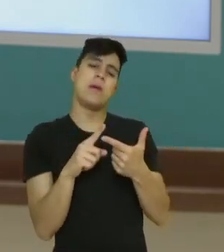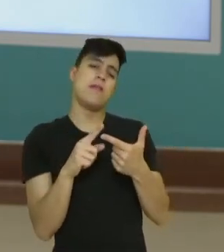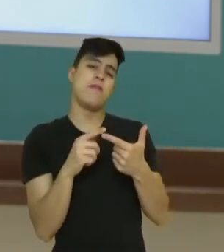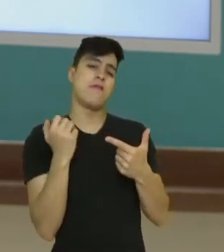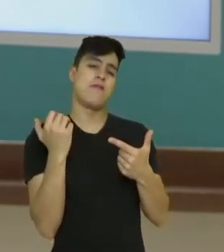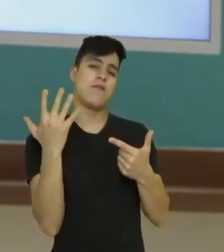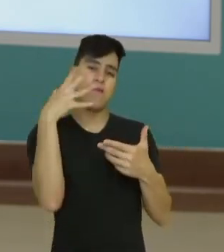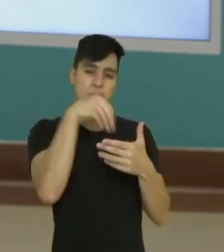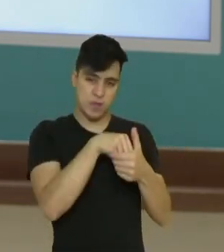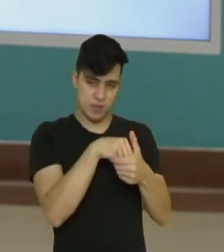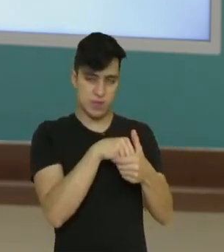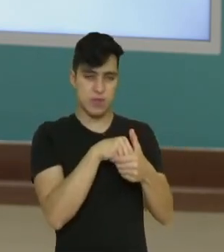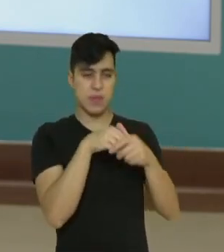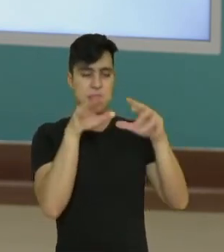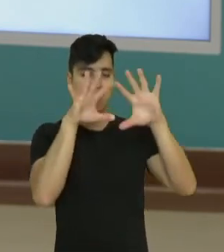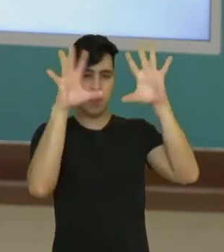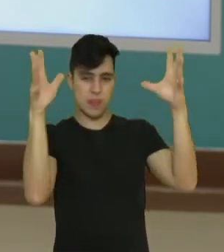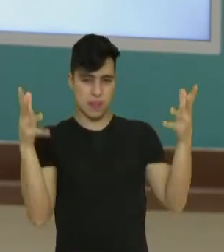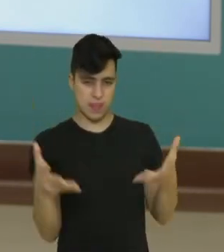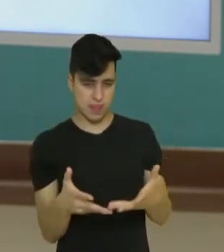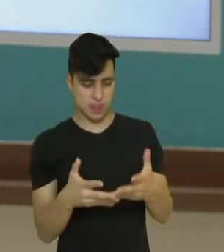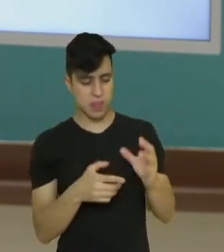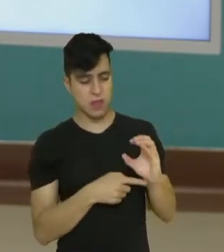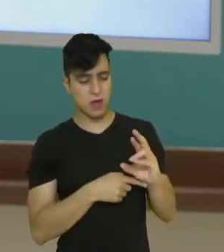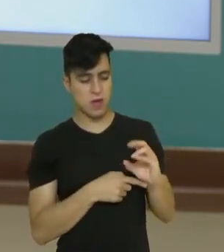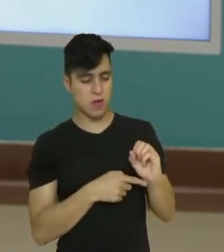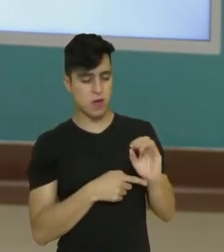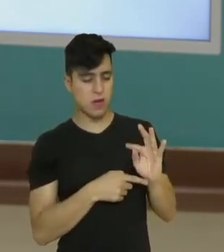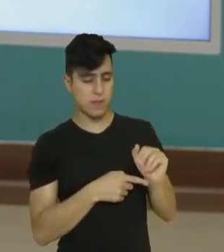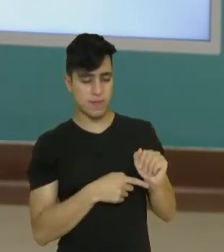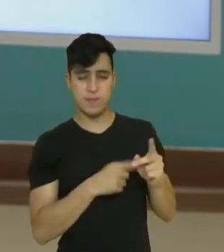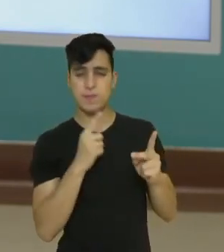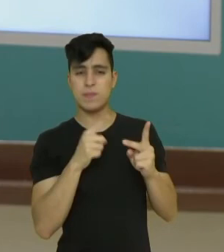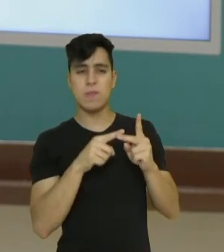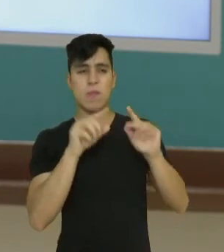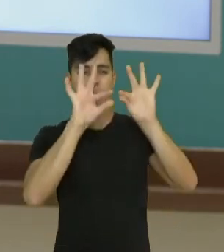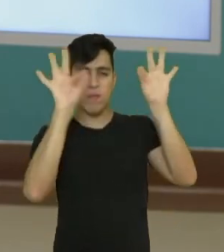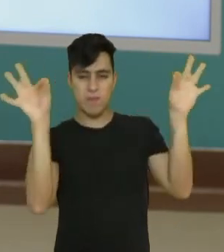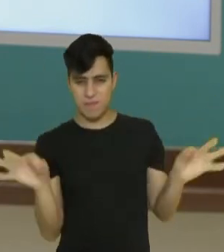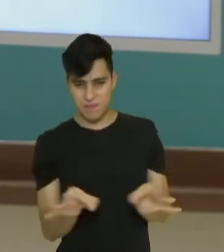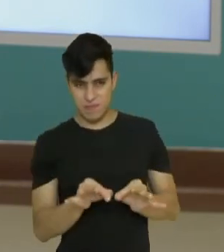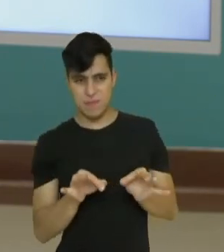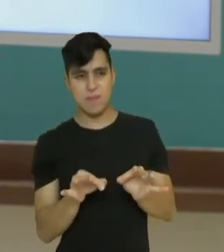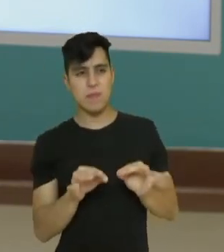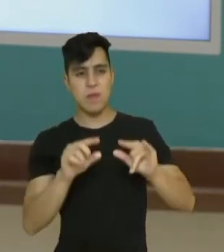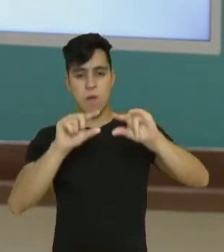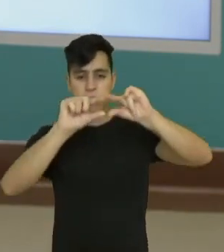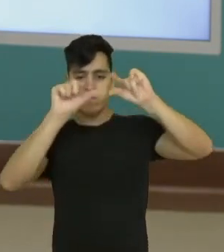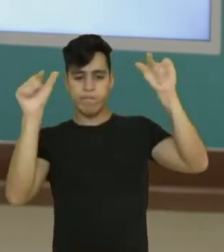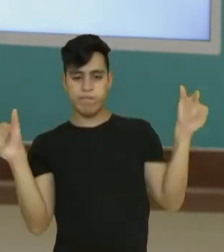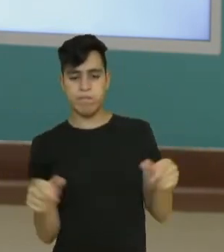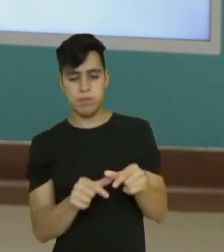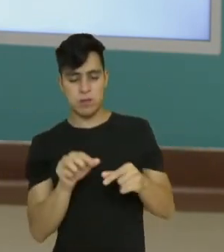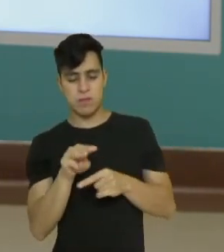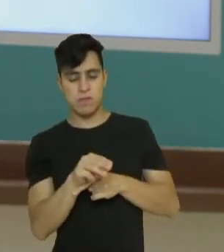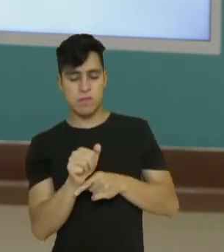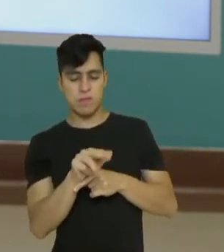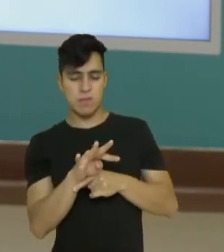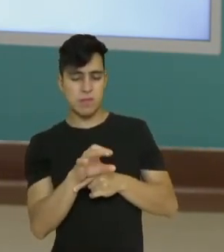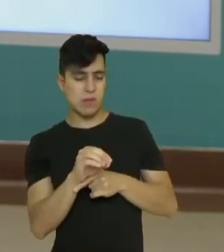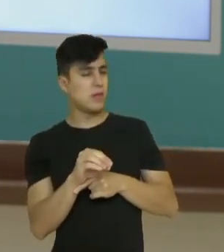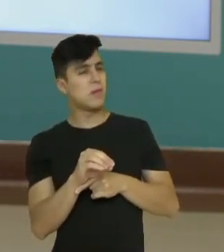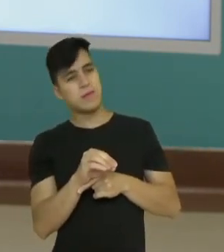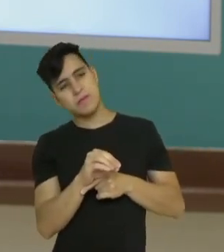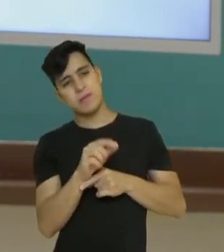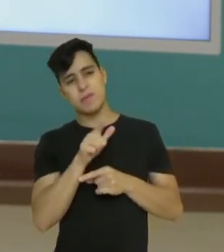mais interna. Então, a parte mais externa, crosta terrestre, mais fininha. Logo abaixo, o manto, que ele pode ser dividido